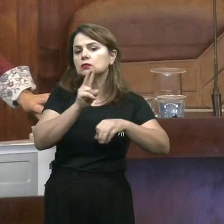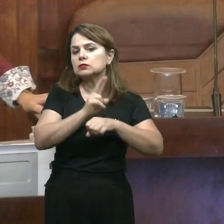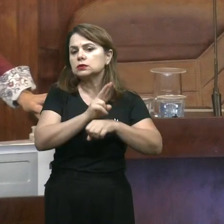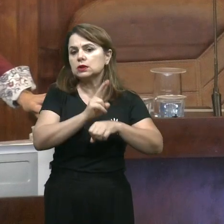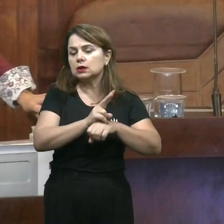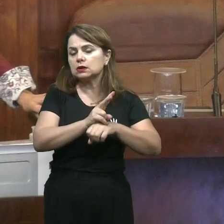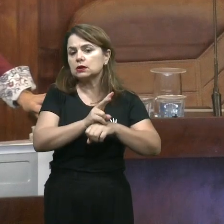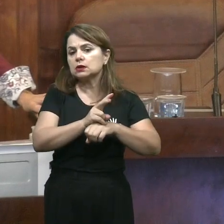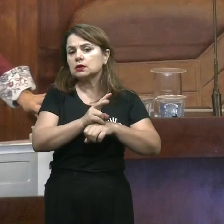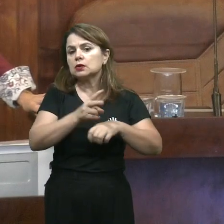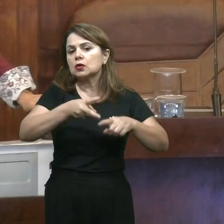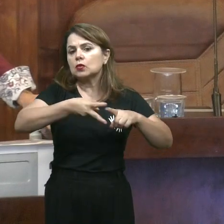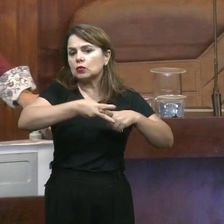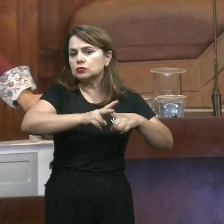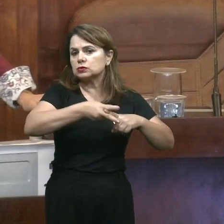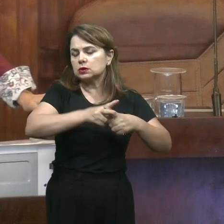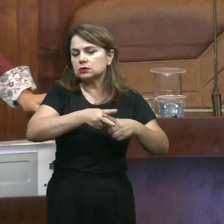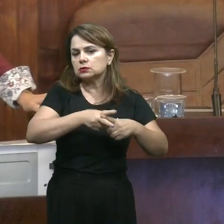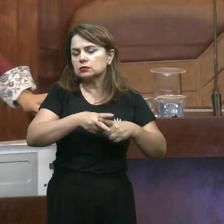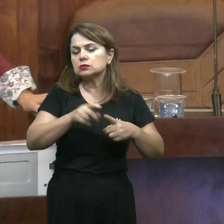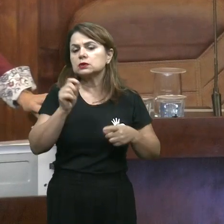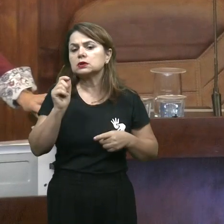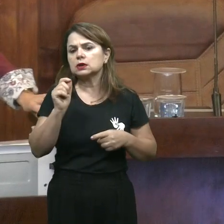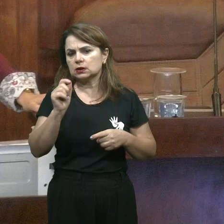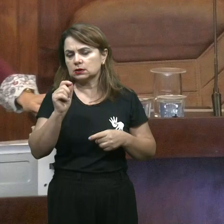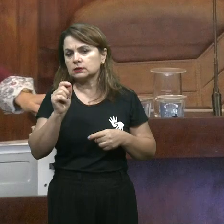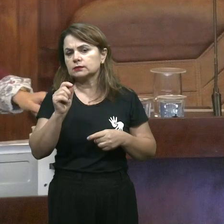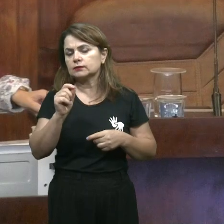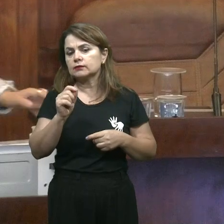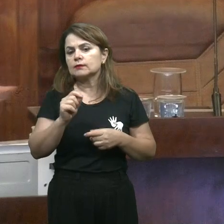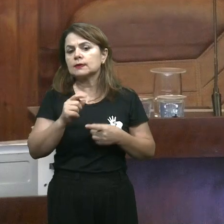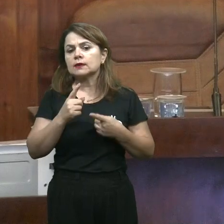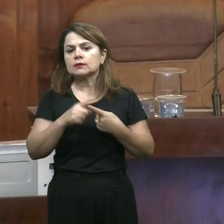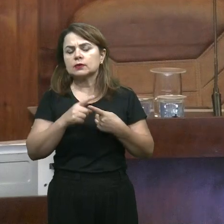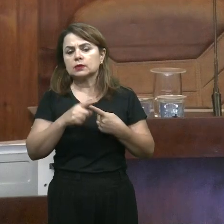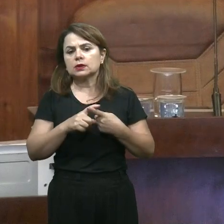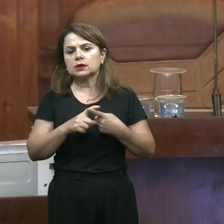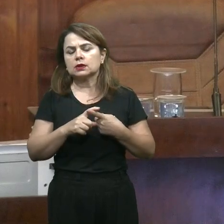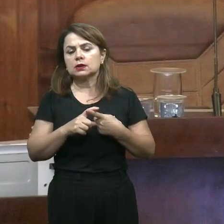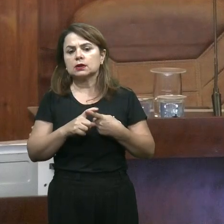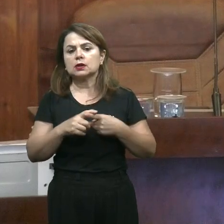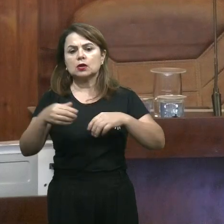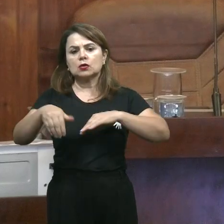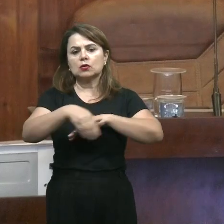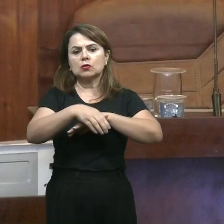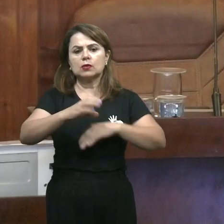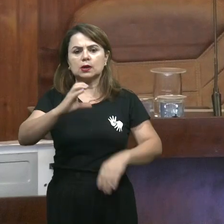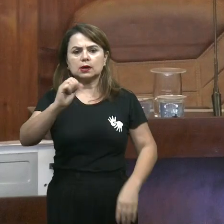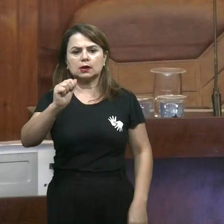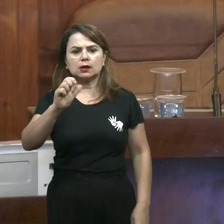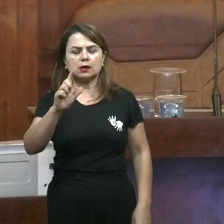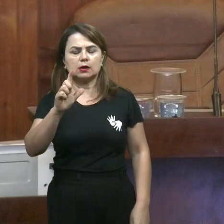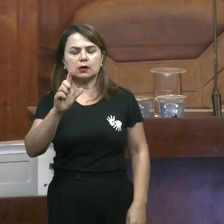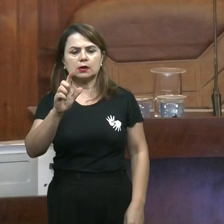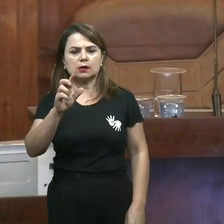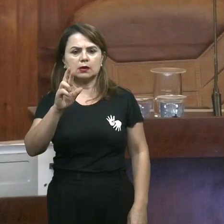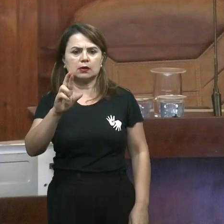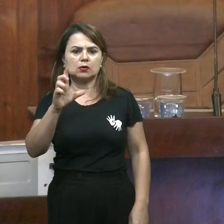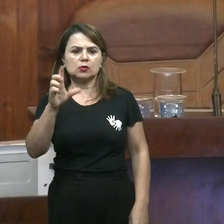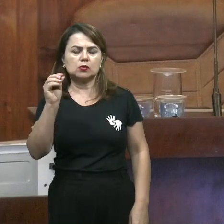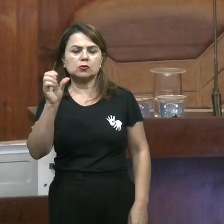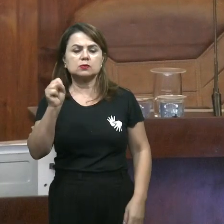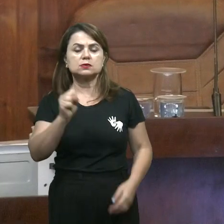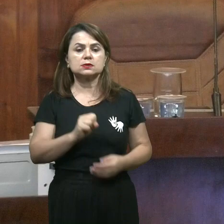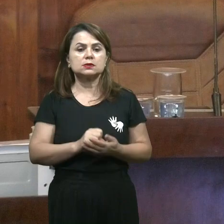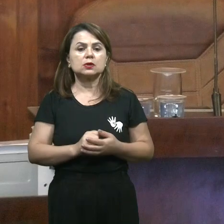interestatual com o emendador José Brambila situação na avenida Carlos Artêntico 1001 no